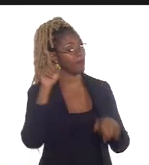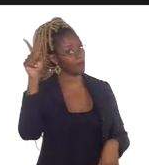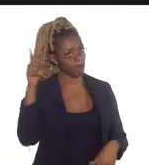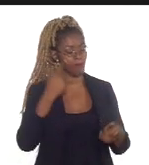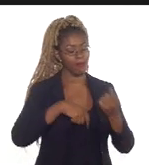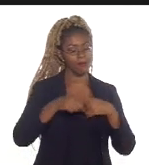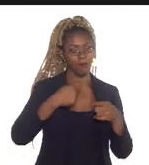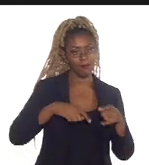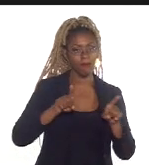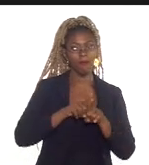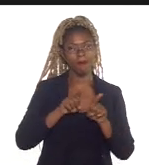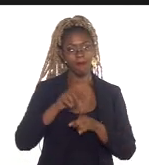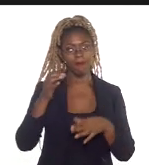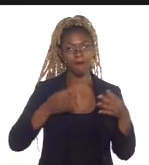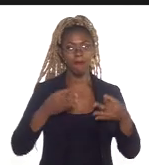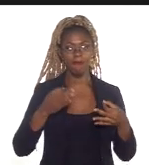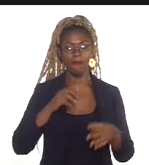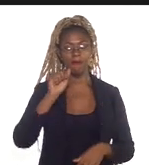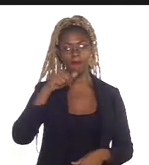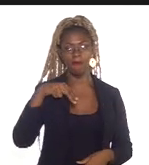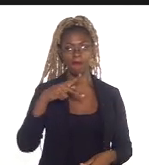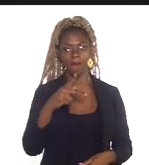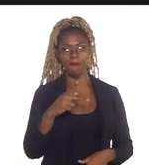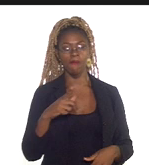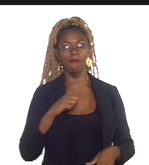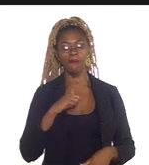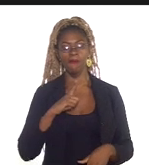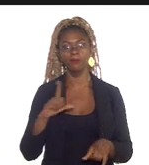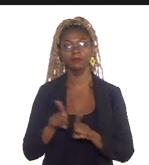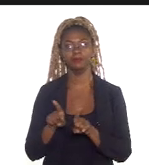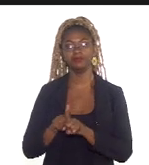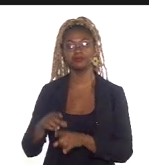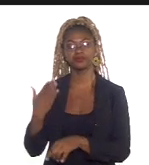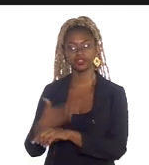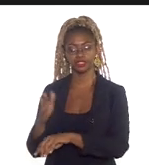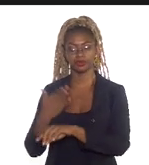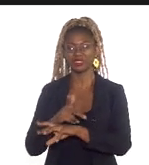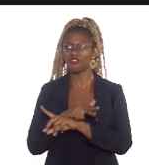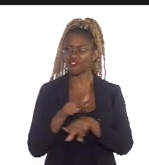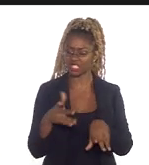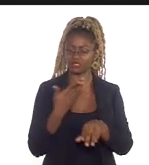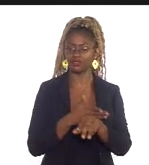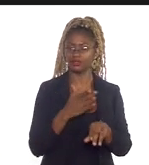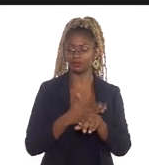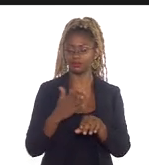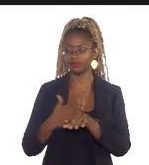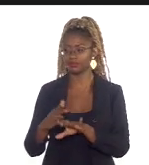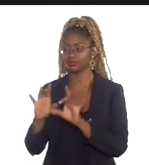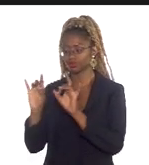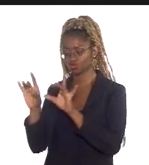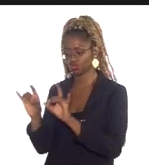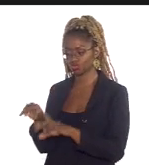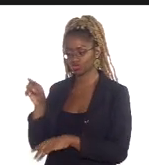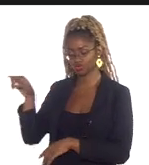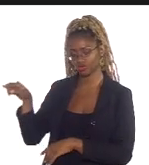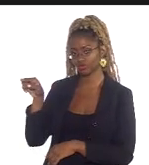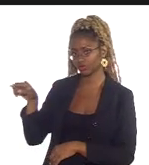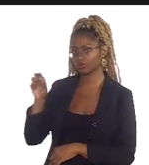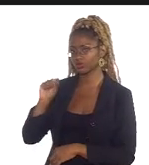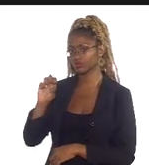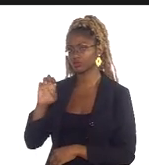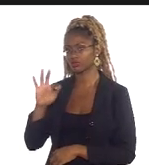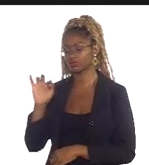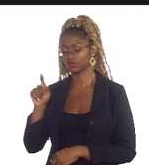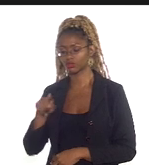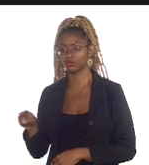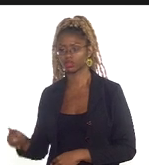na judicial, a ANP vai dar um treinamento, vários treinamentos específicos para a Cefaz no que diz respeito